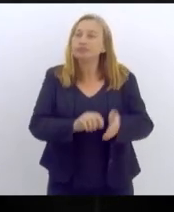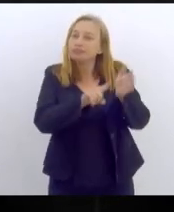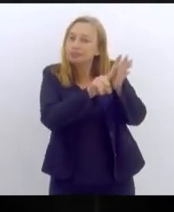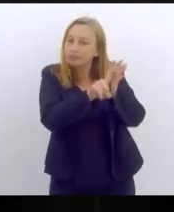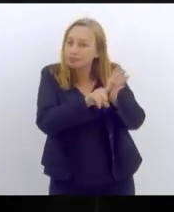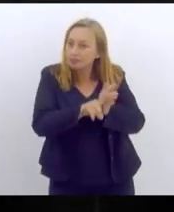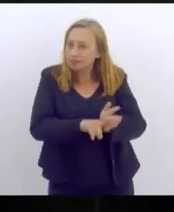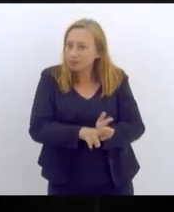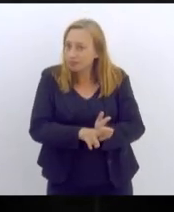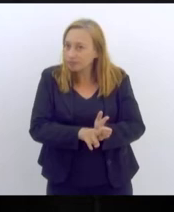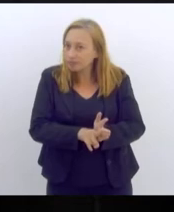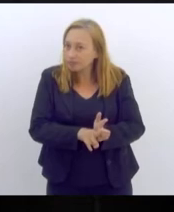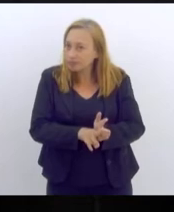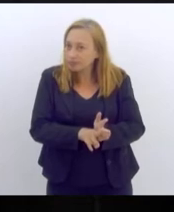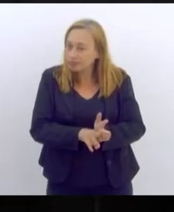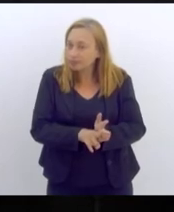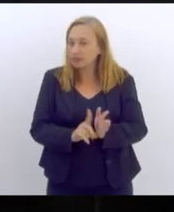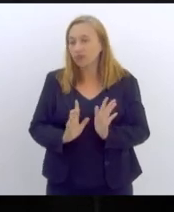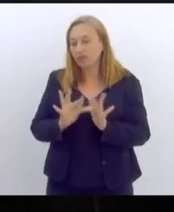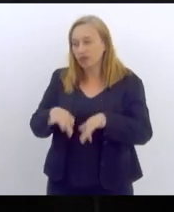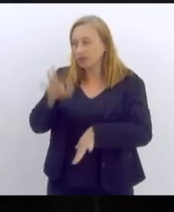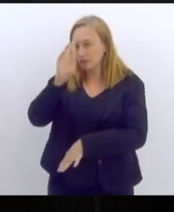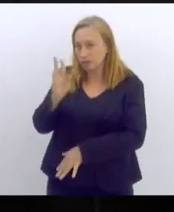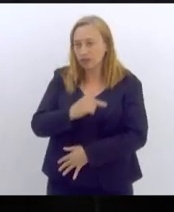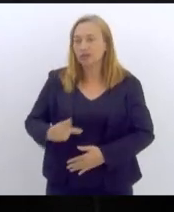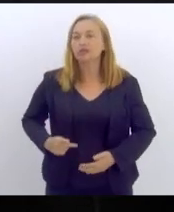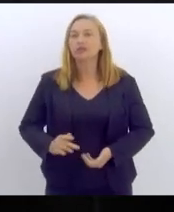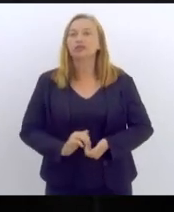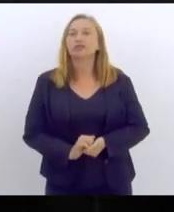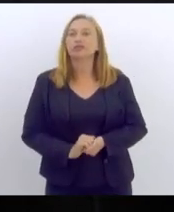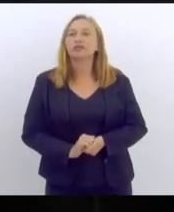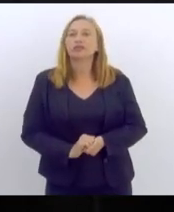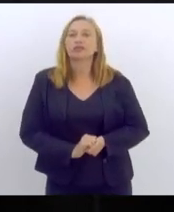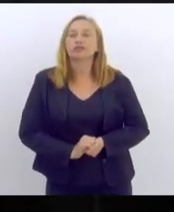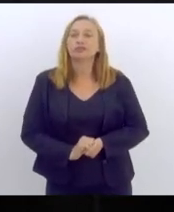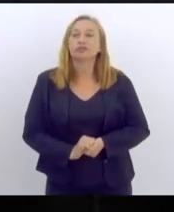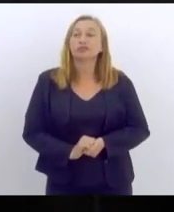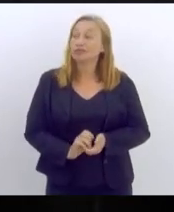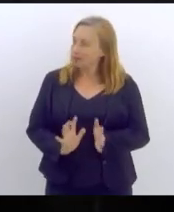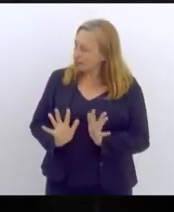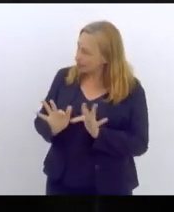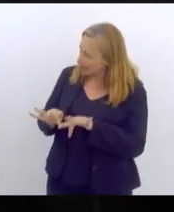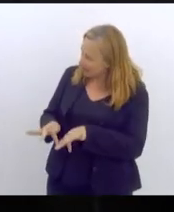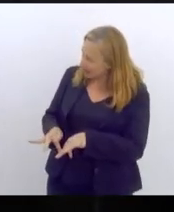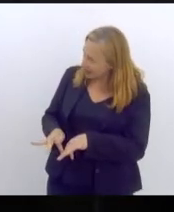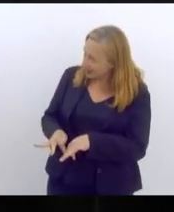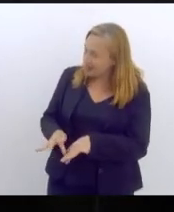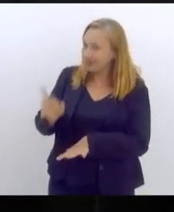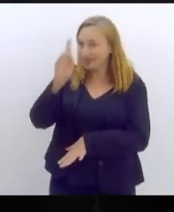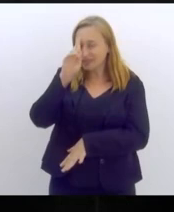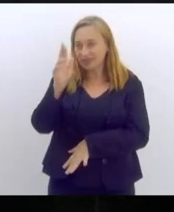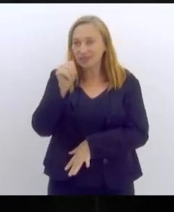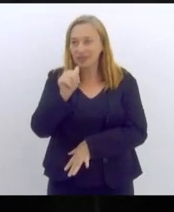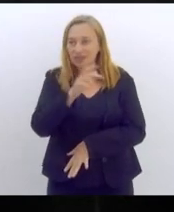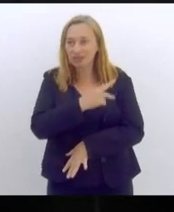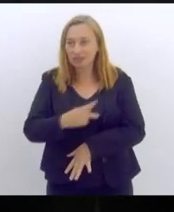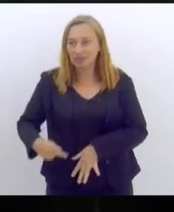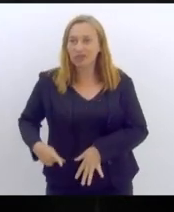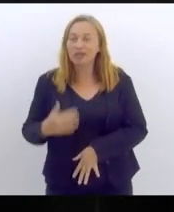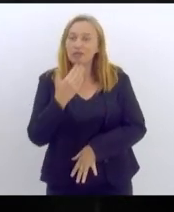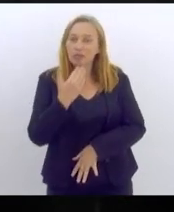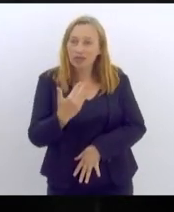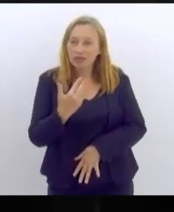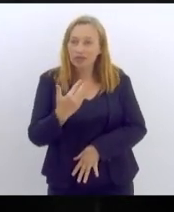Fiscalizar. Vou concluir, senhora presidente. Eu vou concluir, senhora presidente, e pedir para a